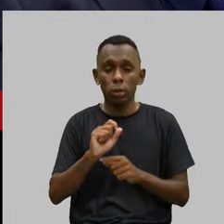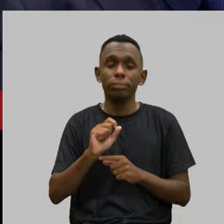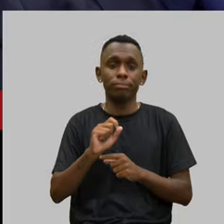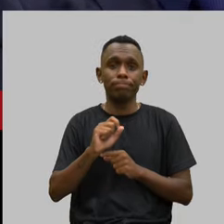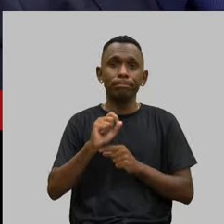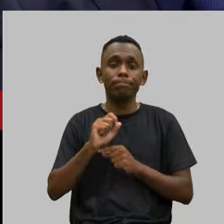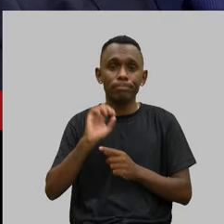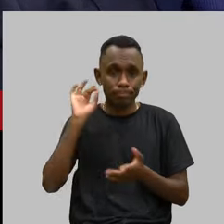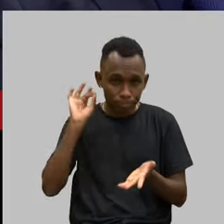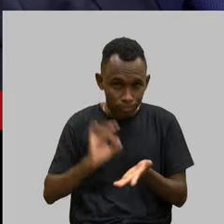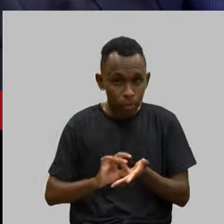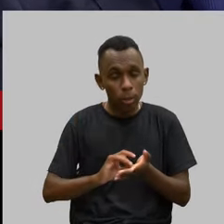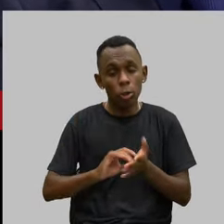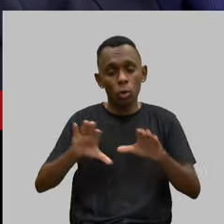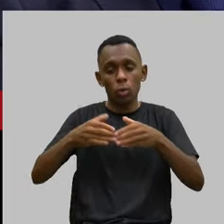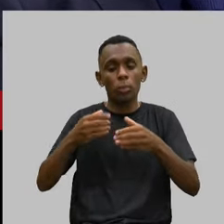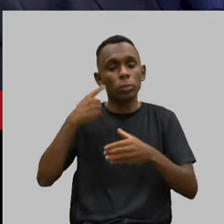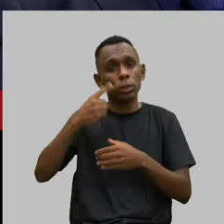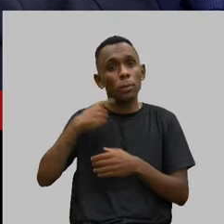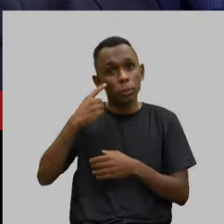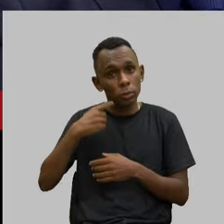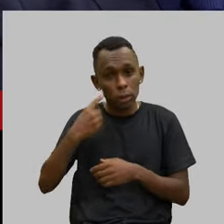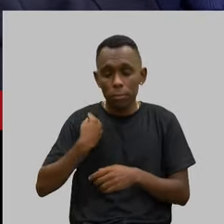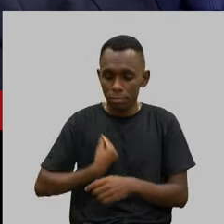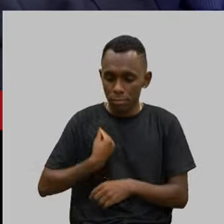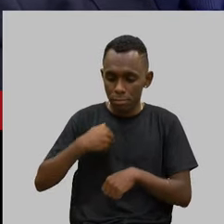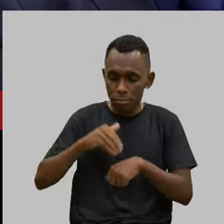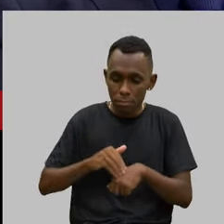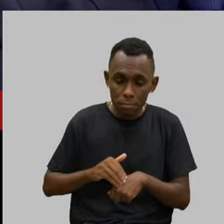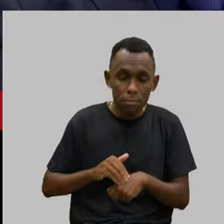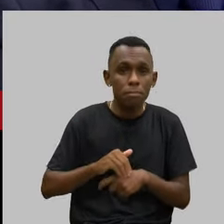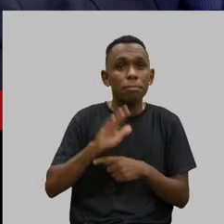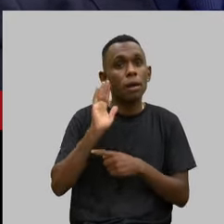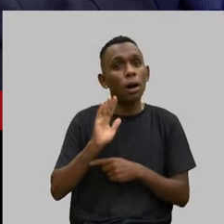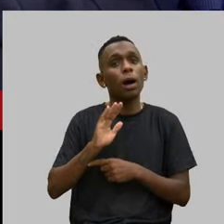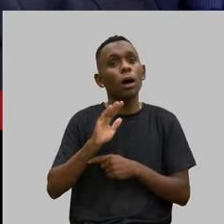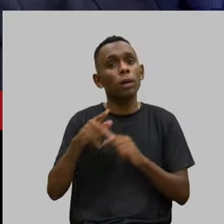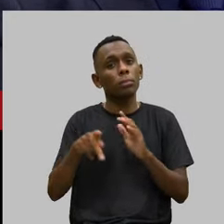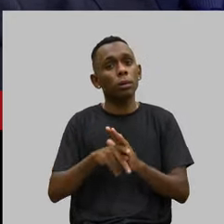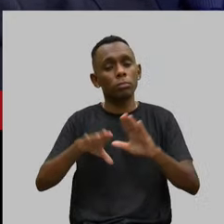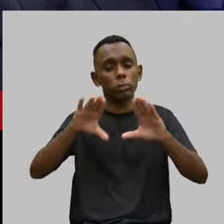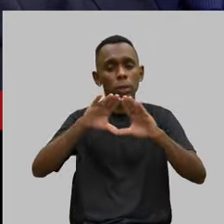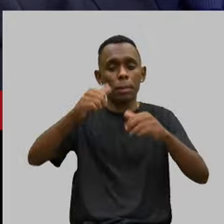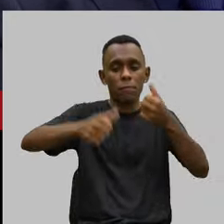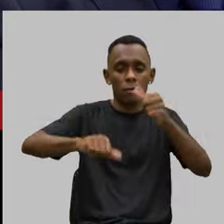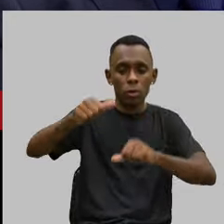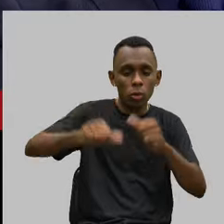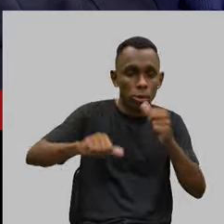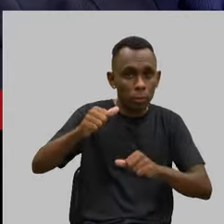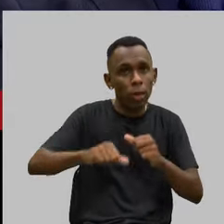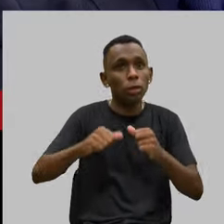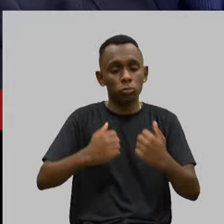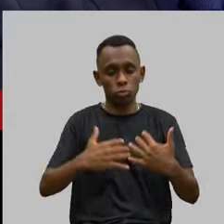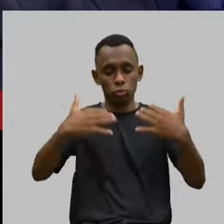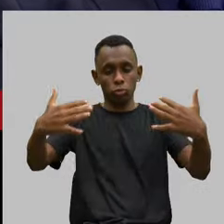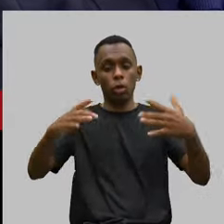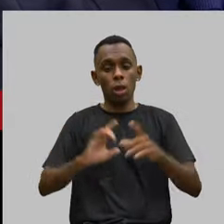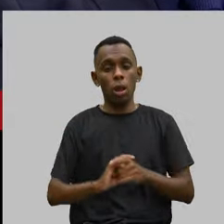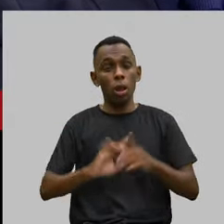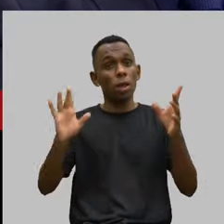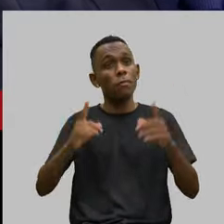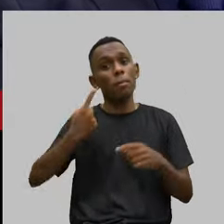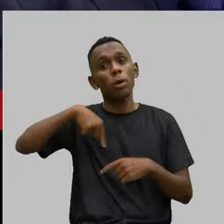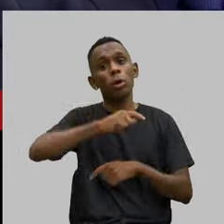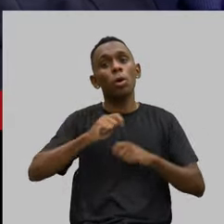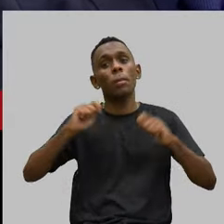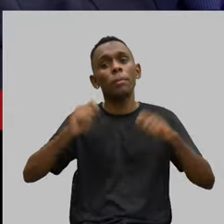que os deputados estejam mais presentes eh no Assembleia fiscaliza nas audiências públicas para que a gente possa ter